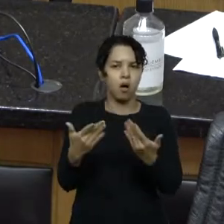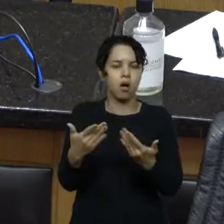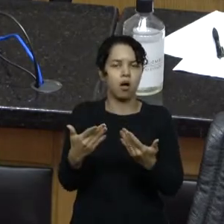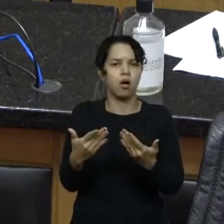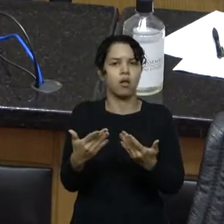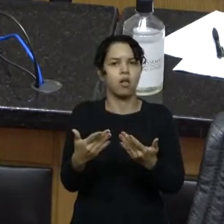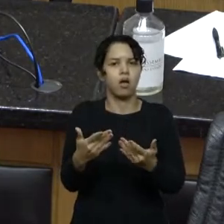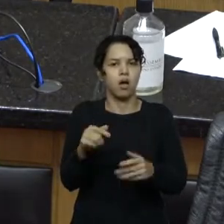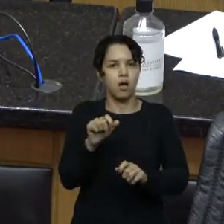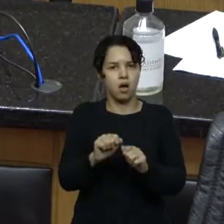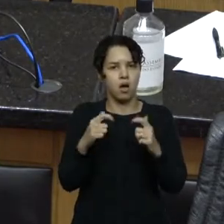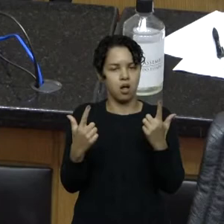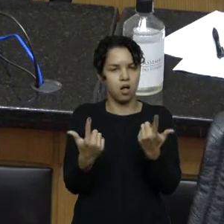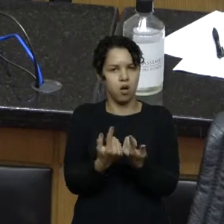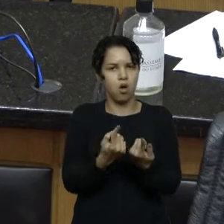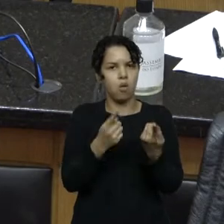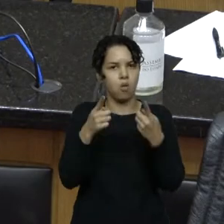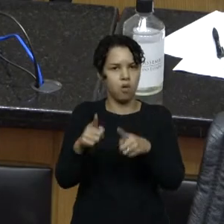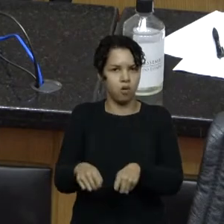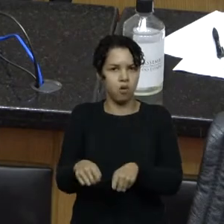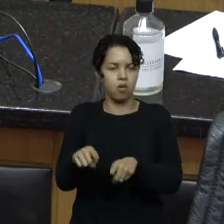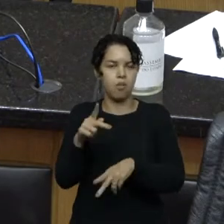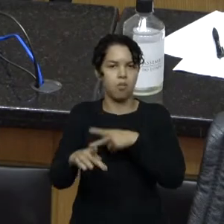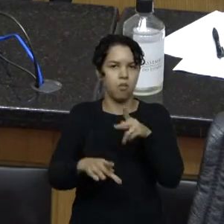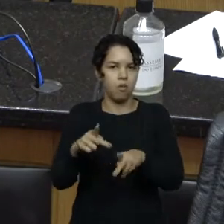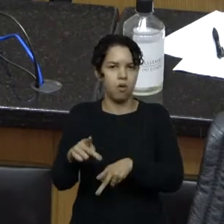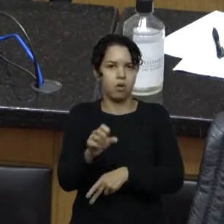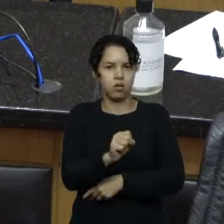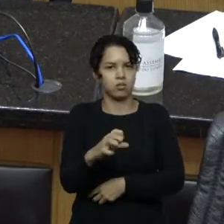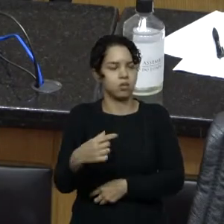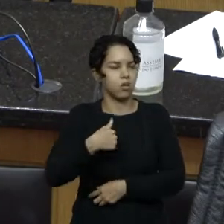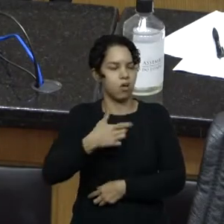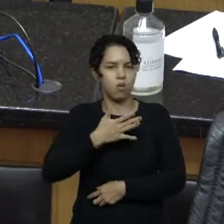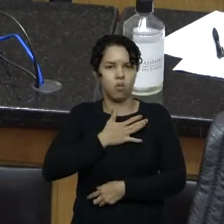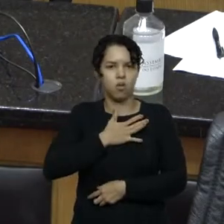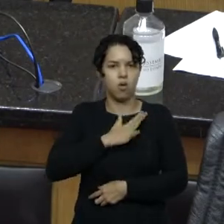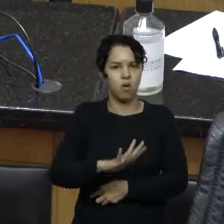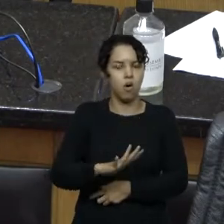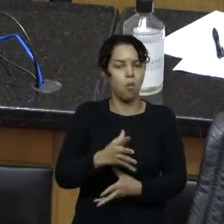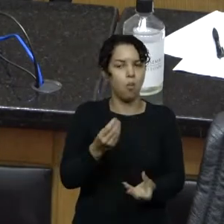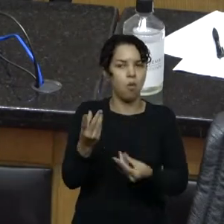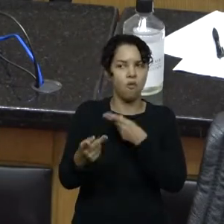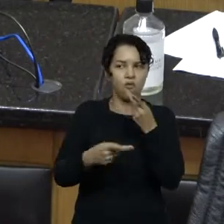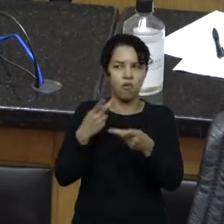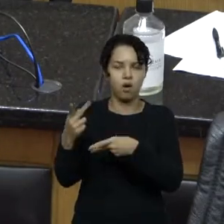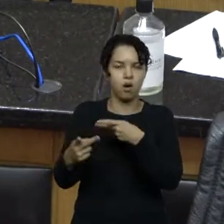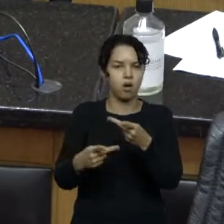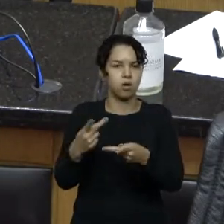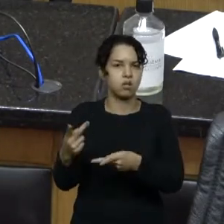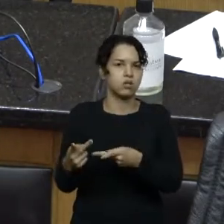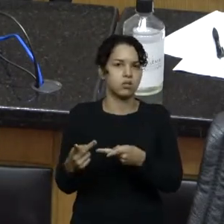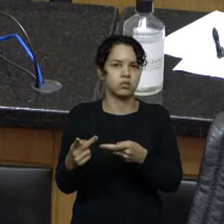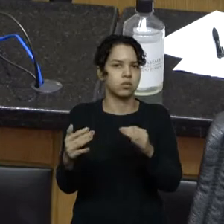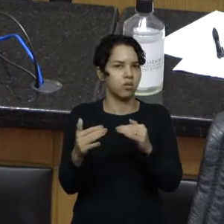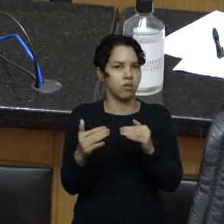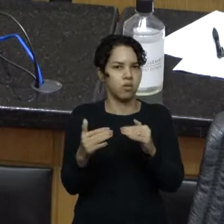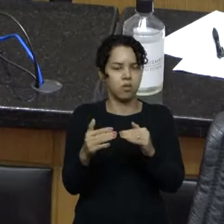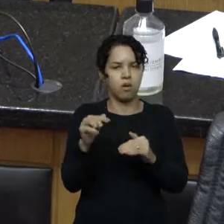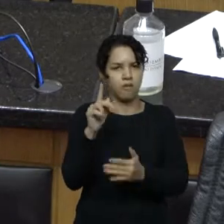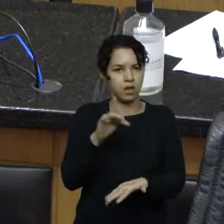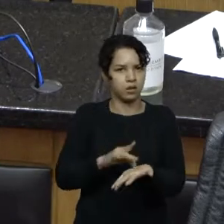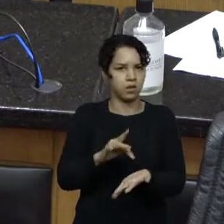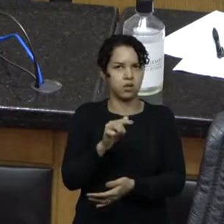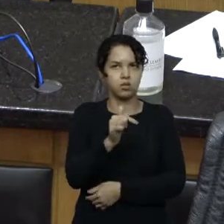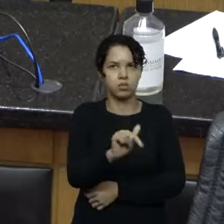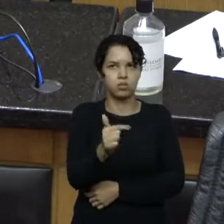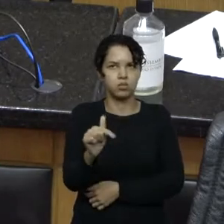Povo Catarinense eu reprovo porque muito tem sido dito aí não coaduna com a realidade nós